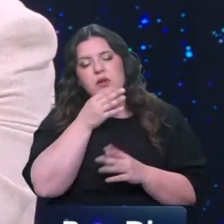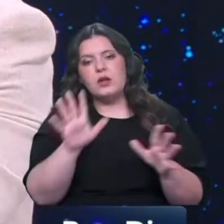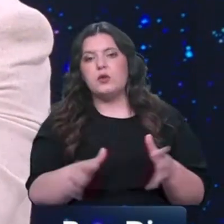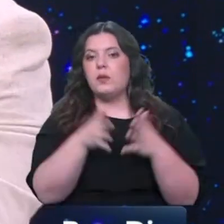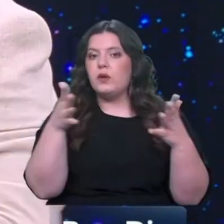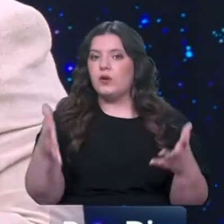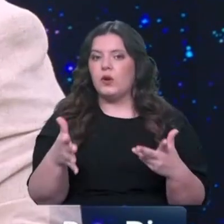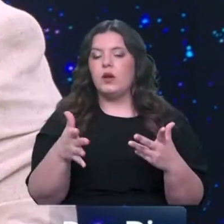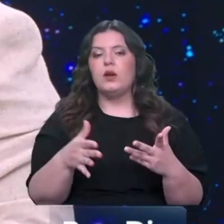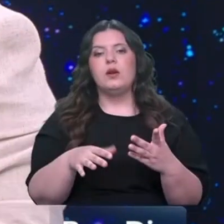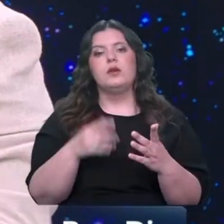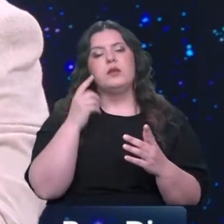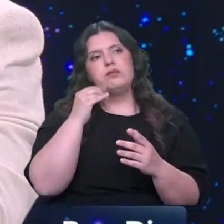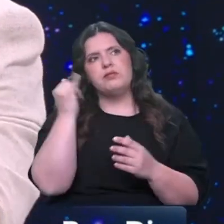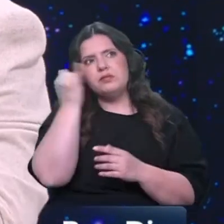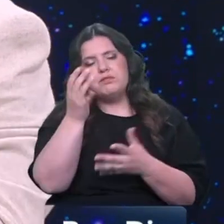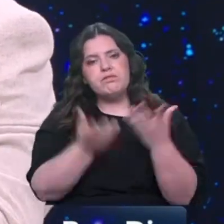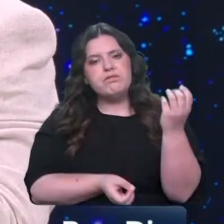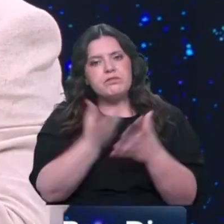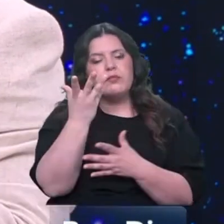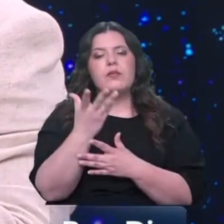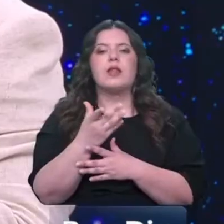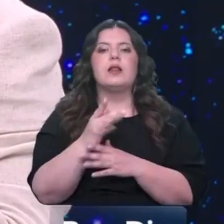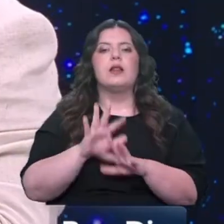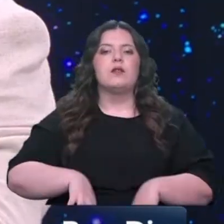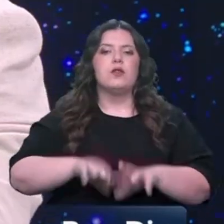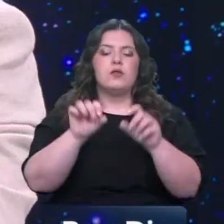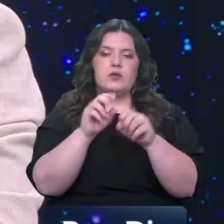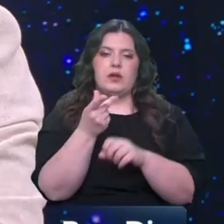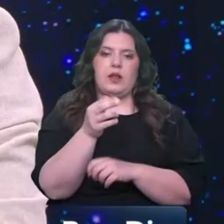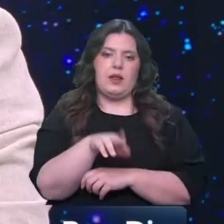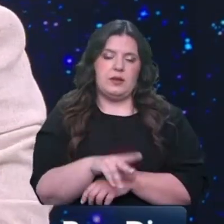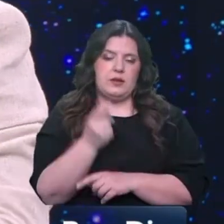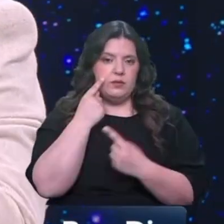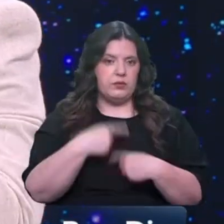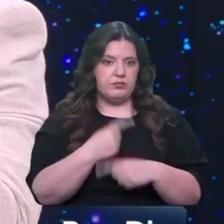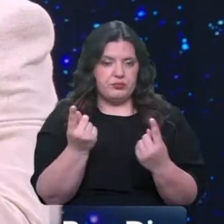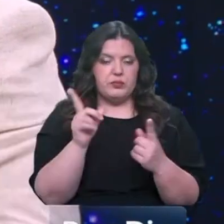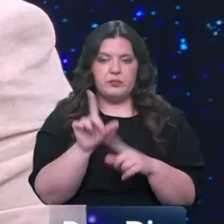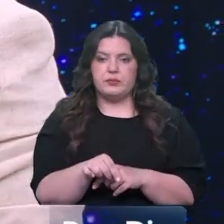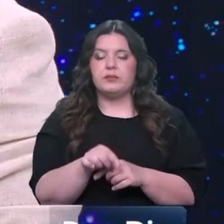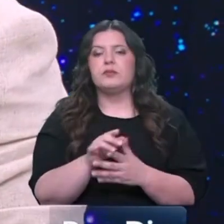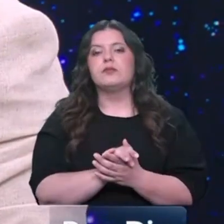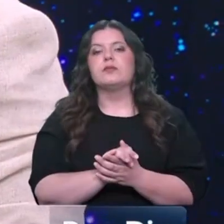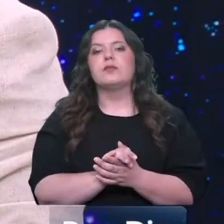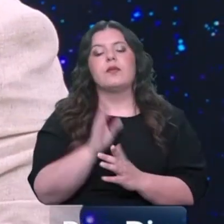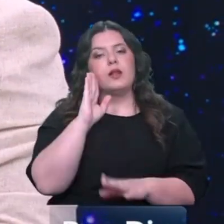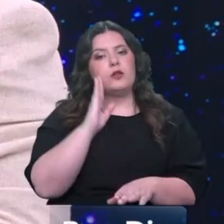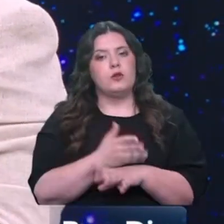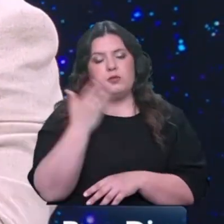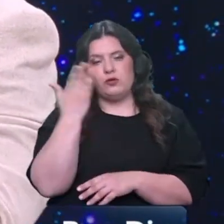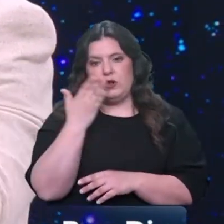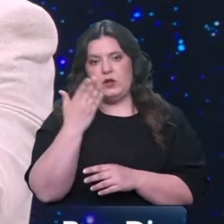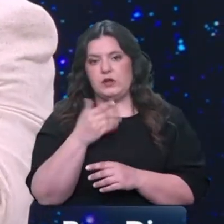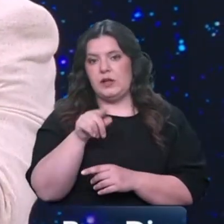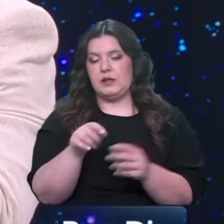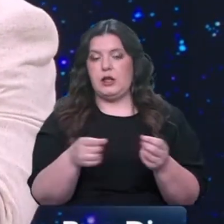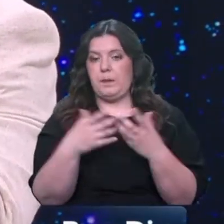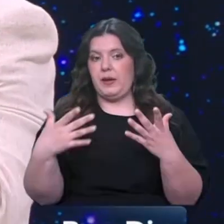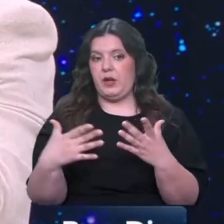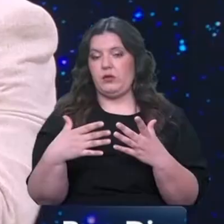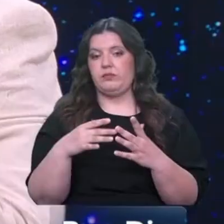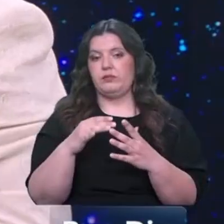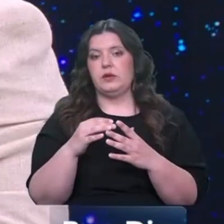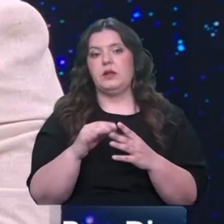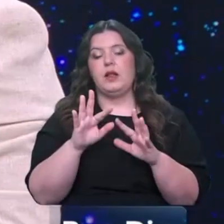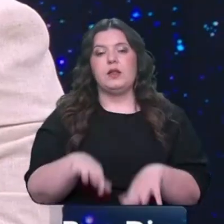maior simulação da evolução de galáxias que também foi revelada nestes últimos dias. E essa maior simulação